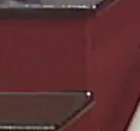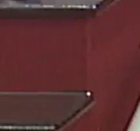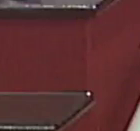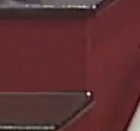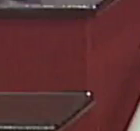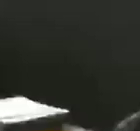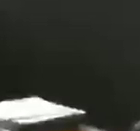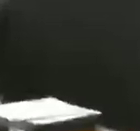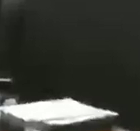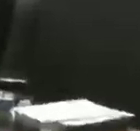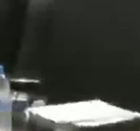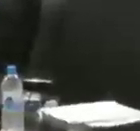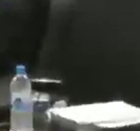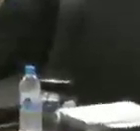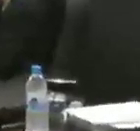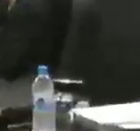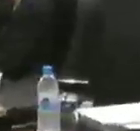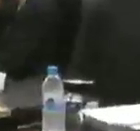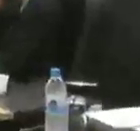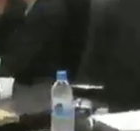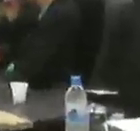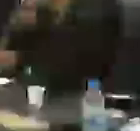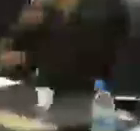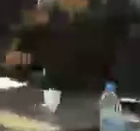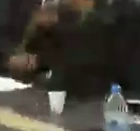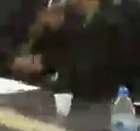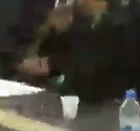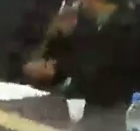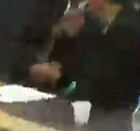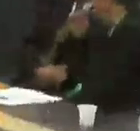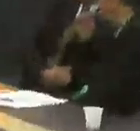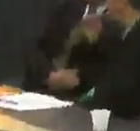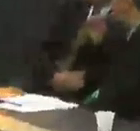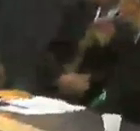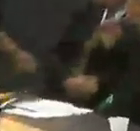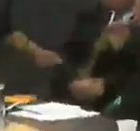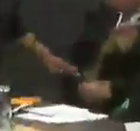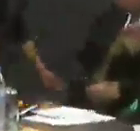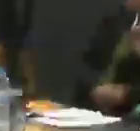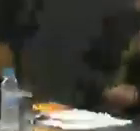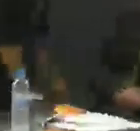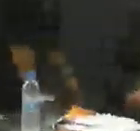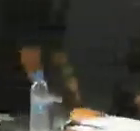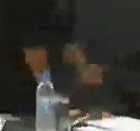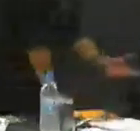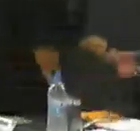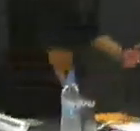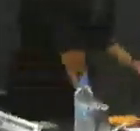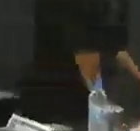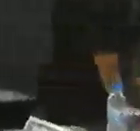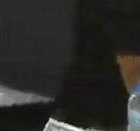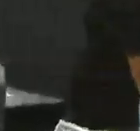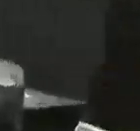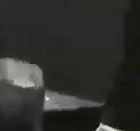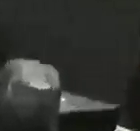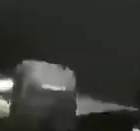Sendo uma parte a vossa excelência. Por a parte, vereador Osmar Luiz Ferrari. Para comentar, vossa excelência, sabemos, era vereador